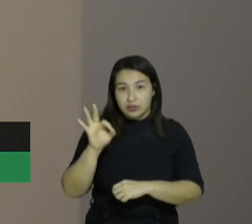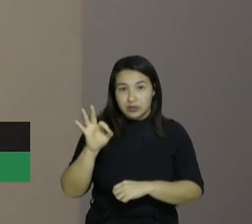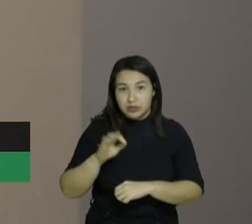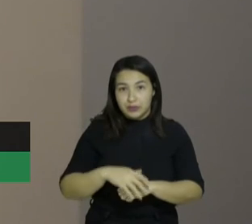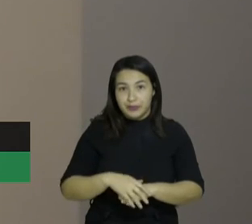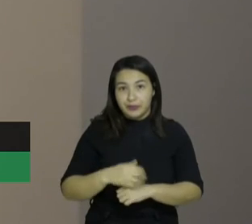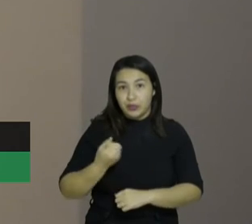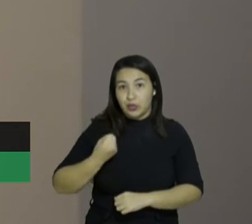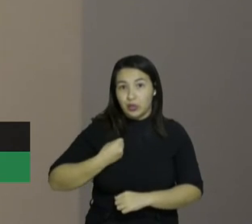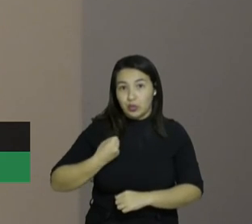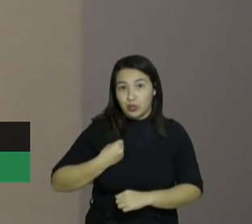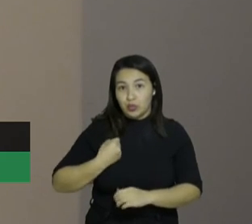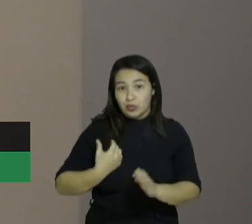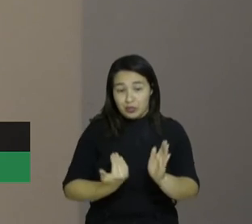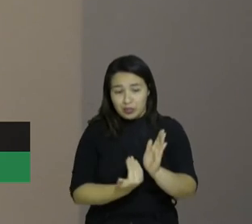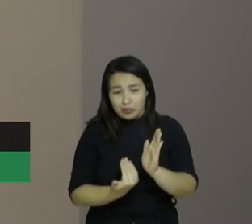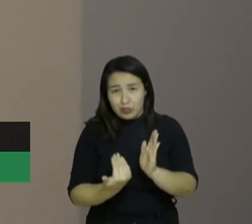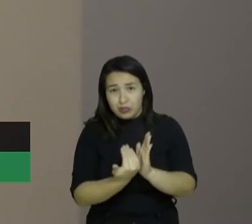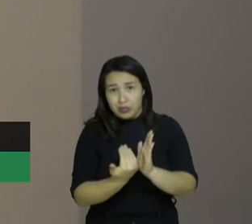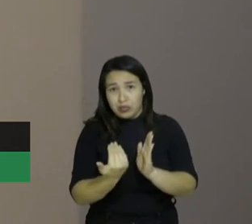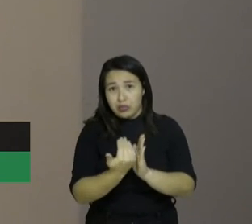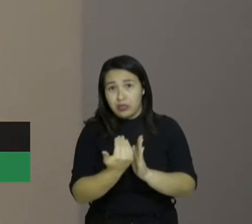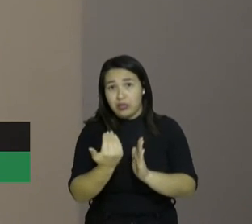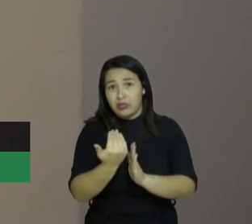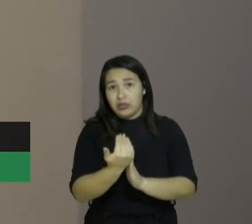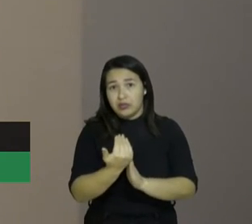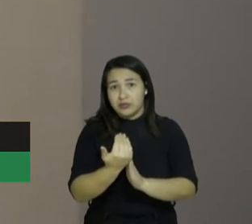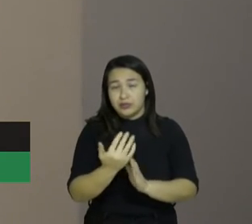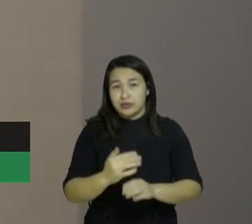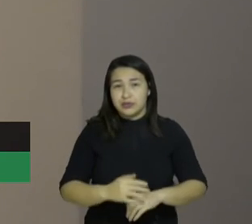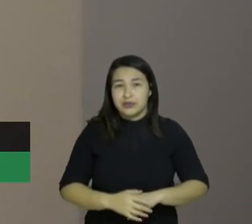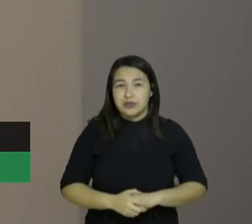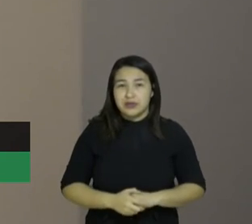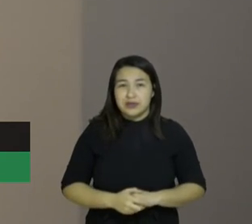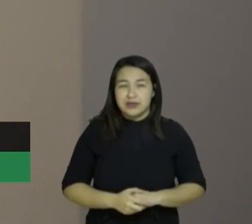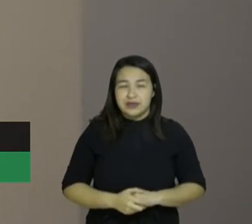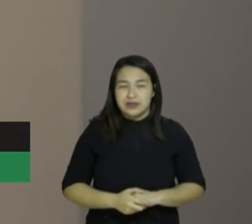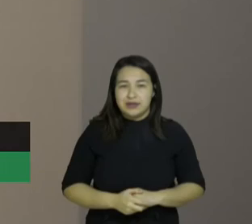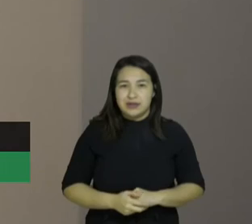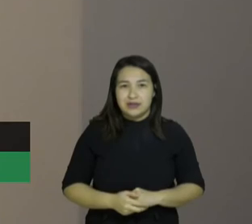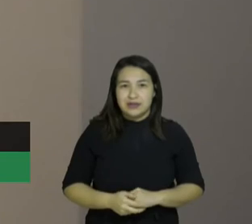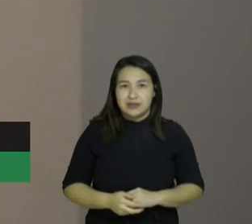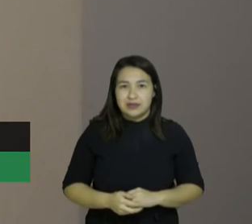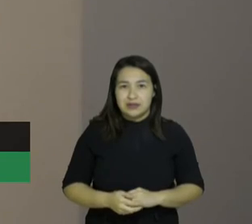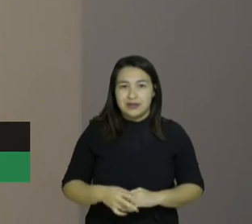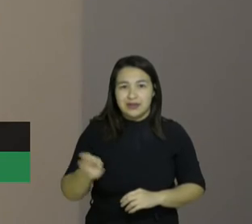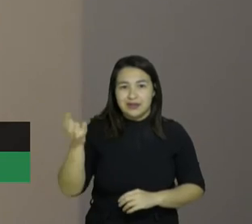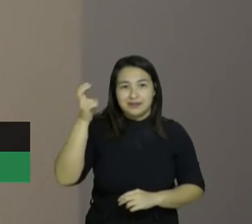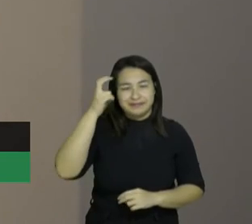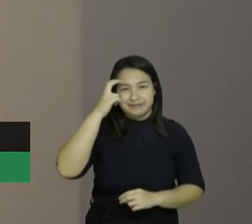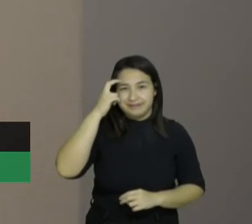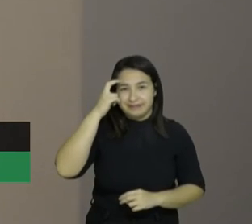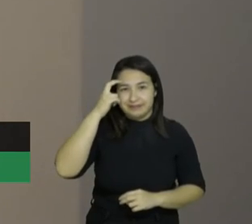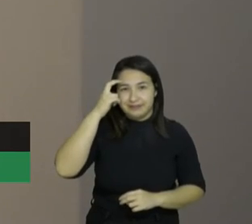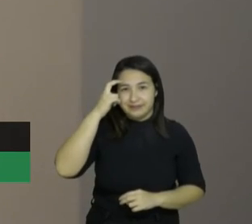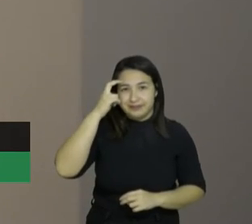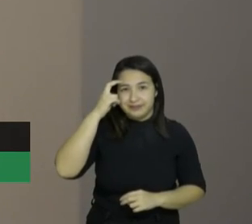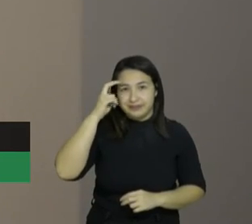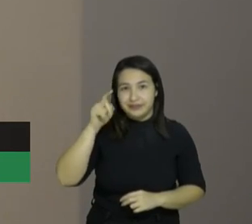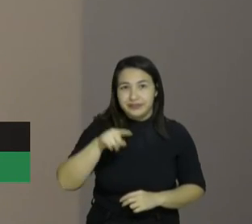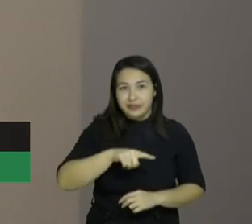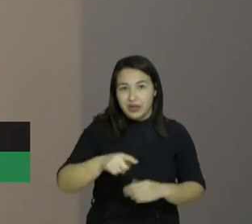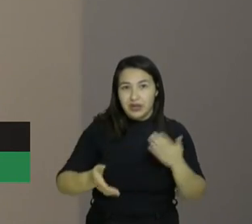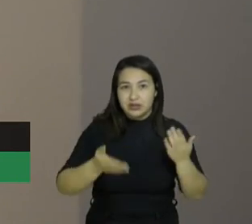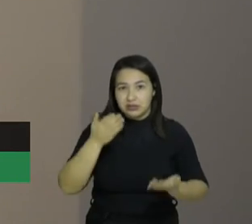número que só tende a crescer as cidades são centros de inovação cultura mas também são palcos de desigualdade